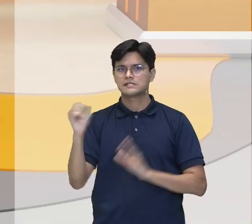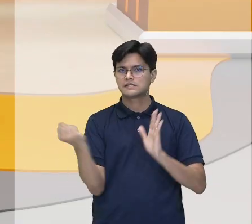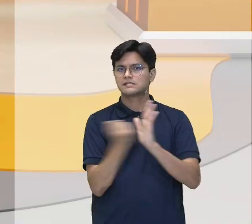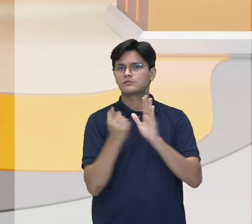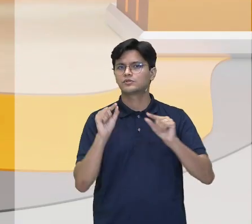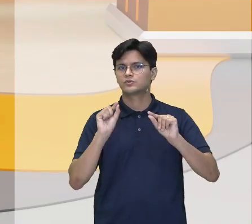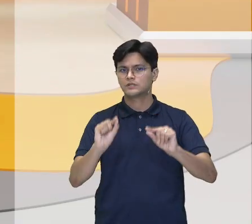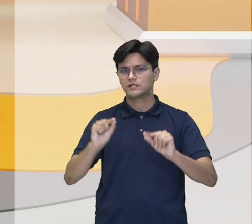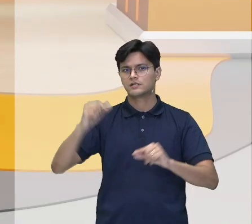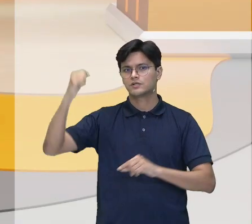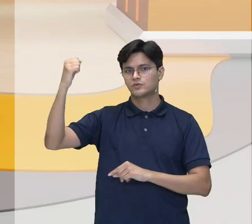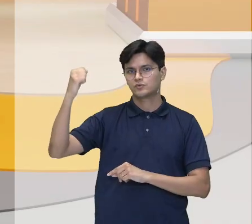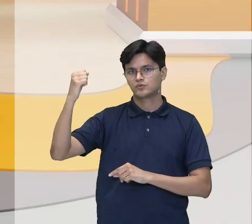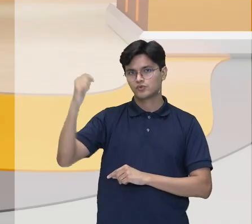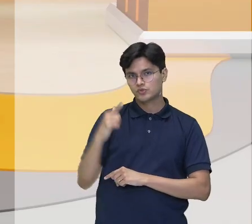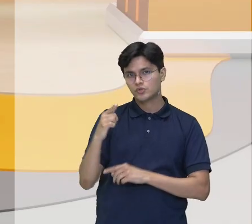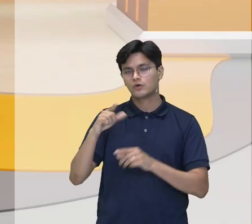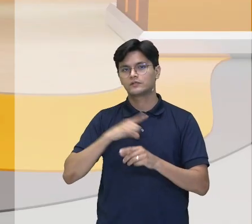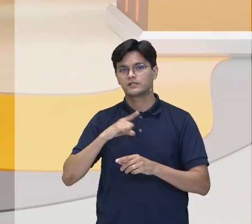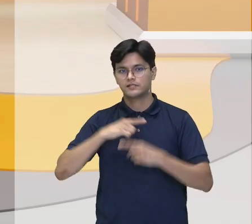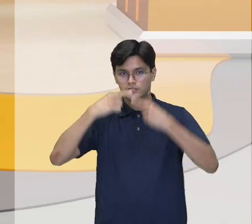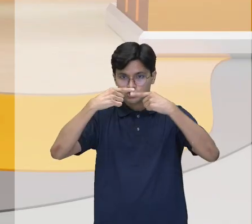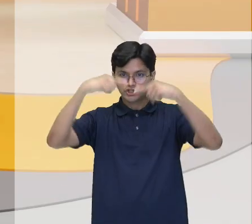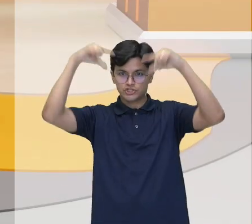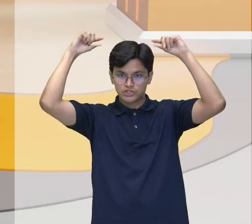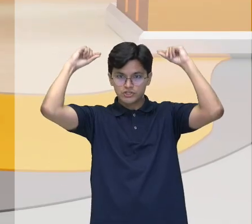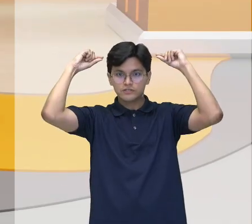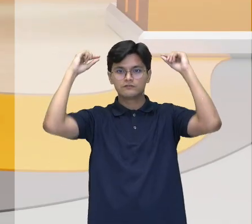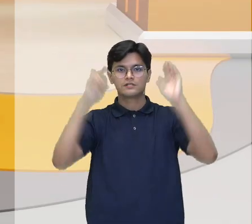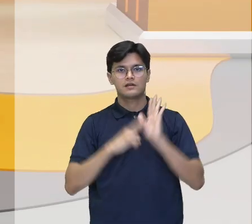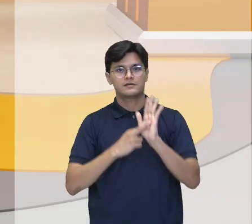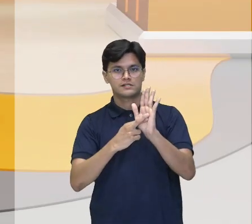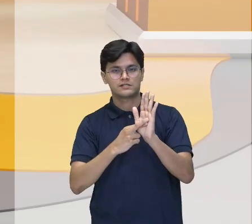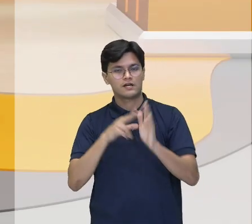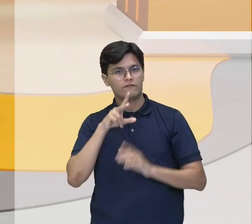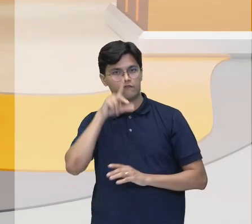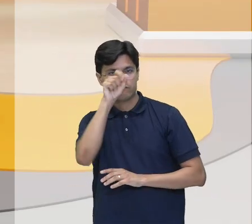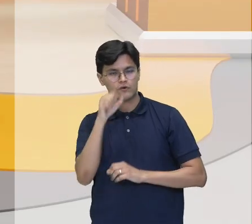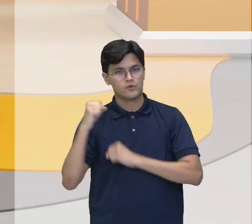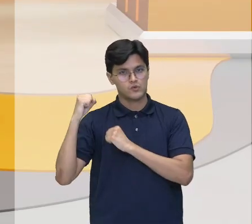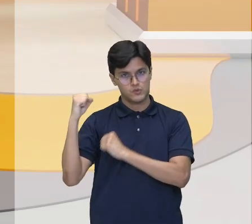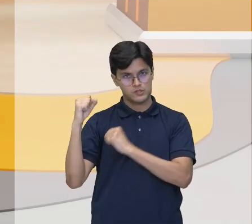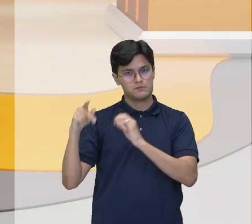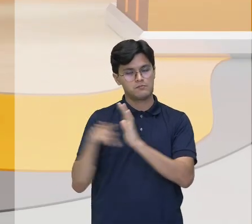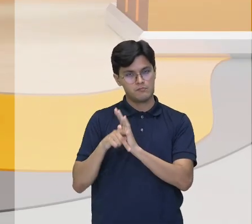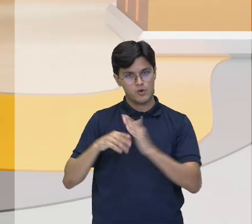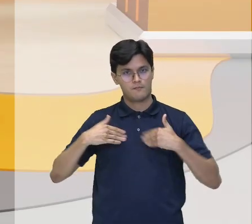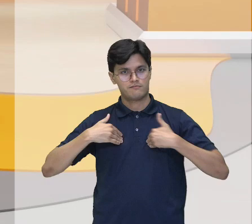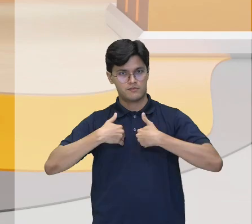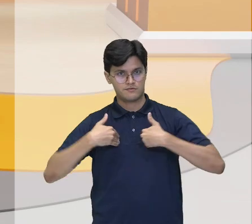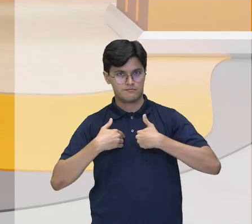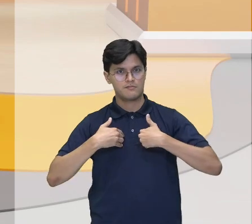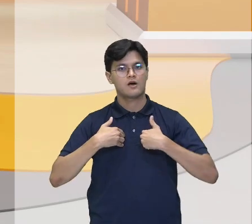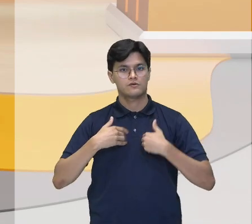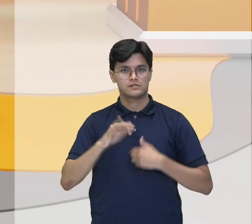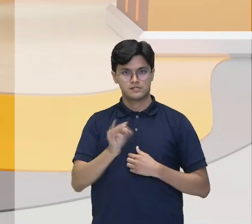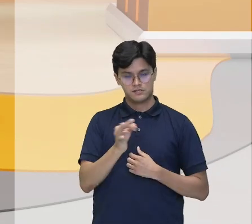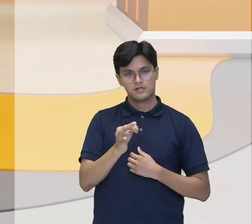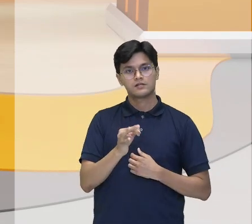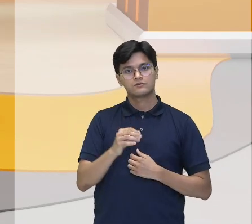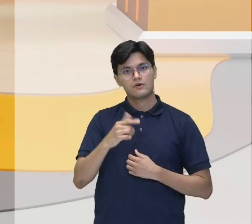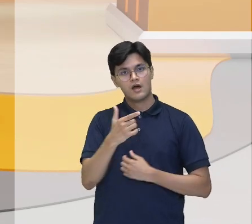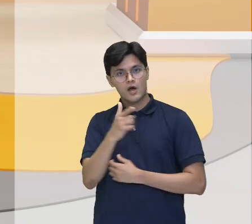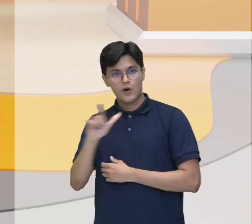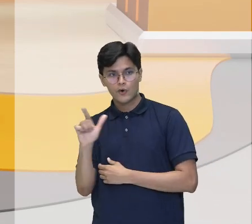de búfalo que representam a força desse animal. Já a nossa terceira máscara, como vocês podem estar observando agora, do